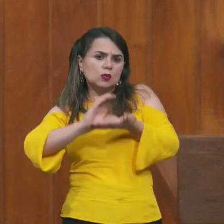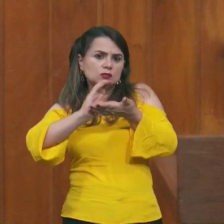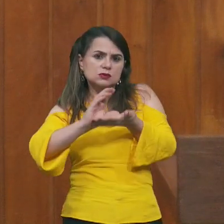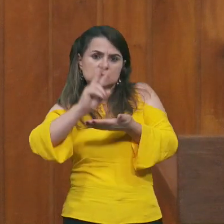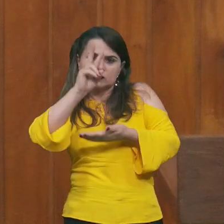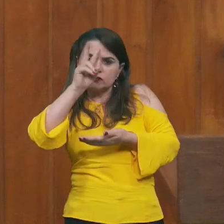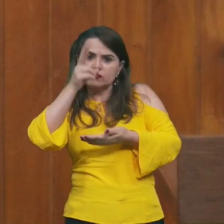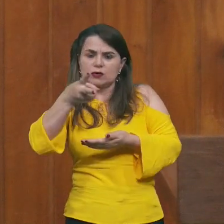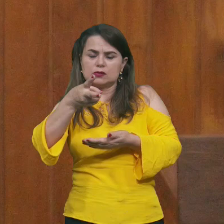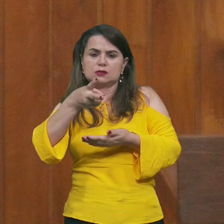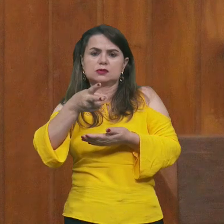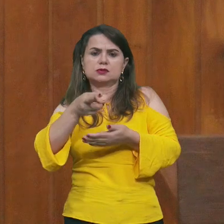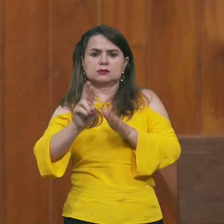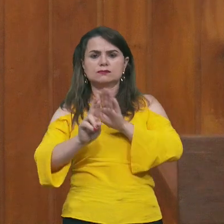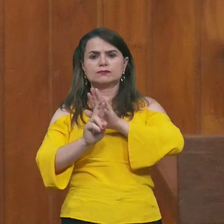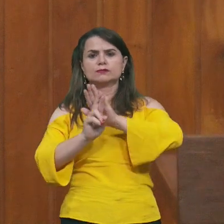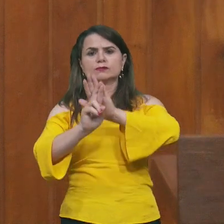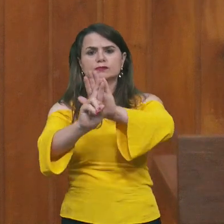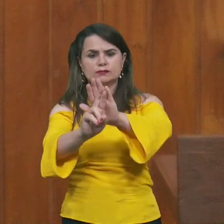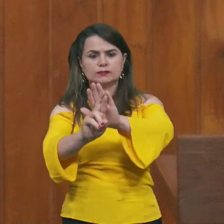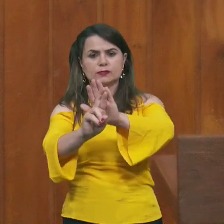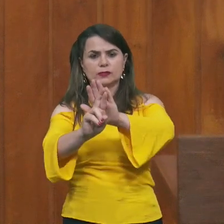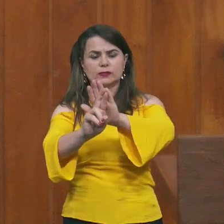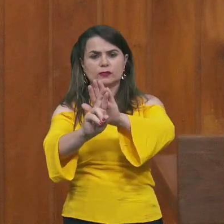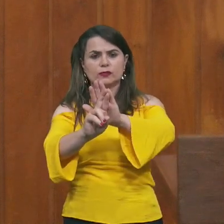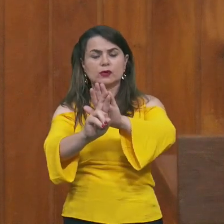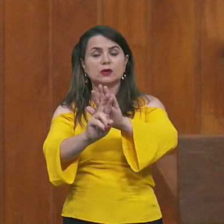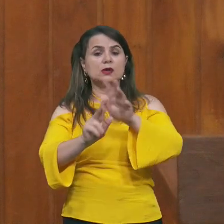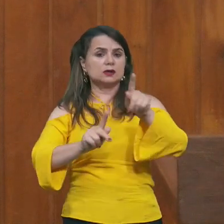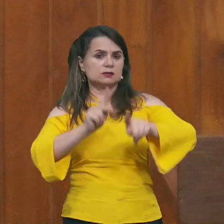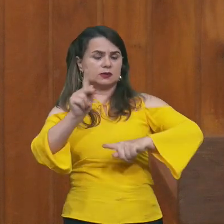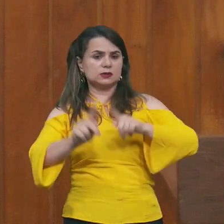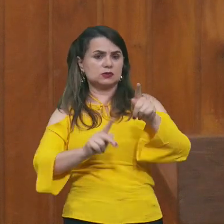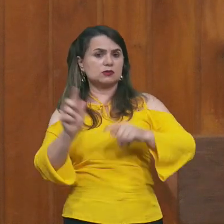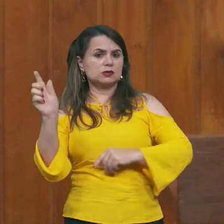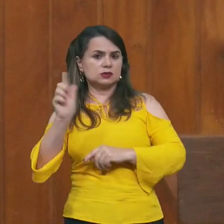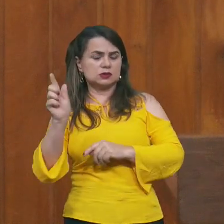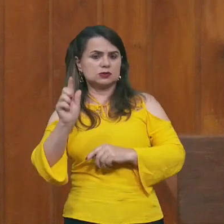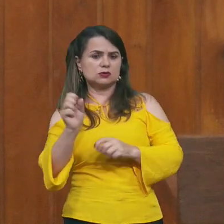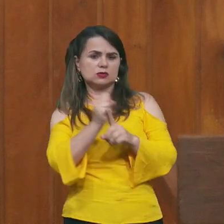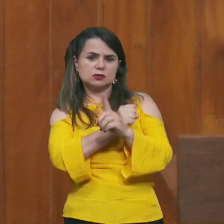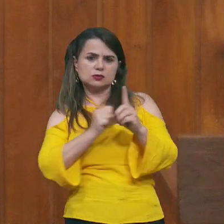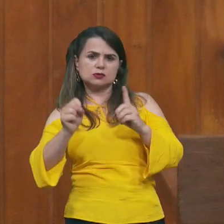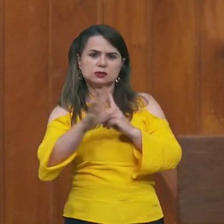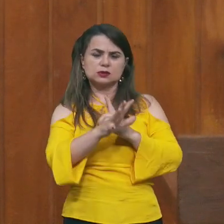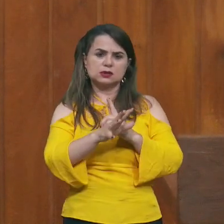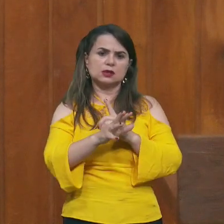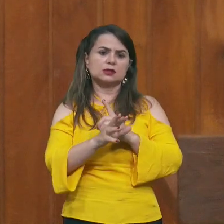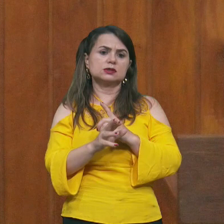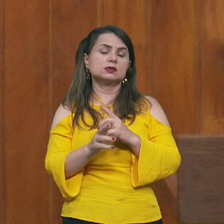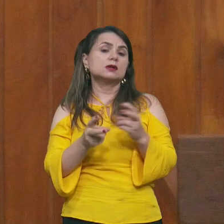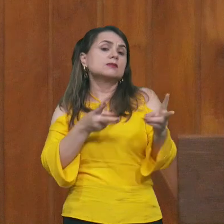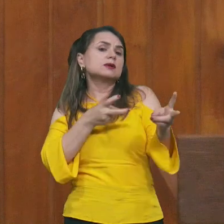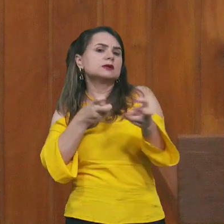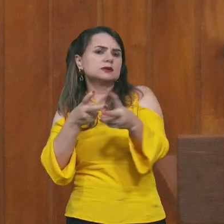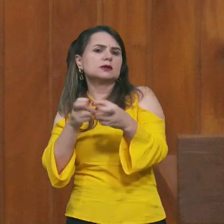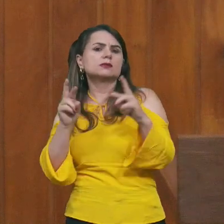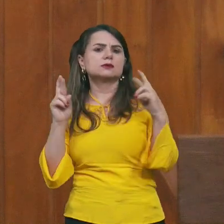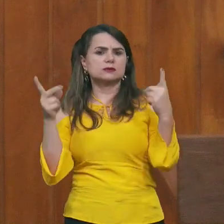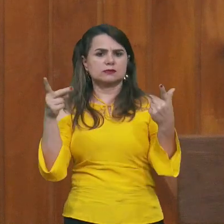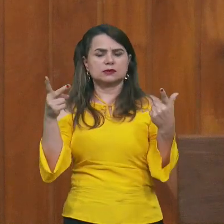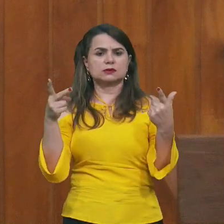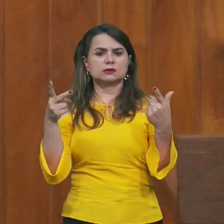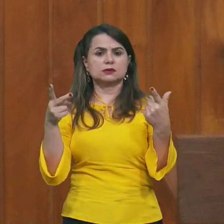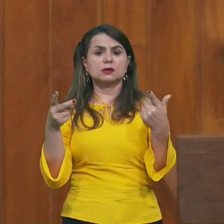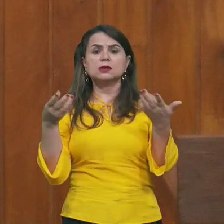e representativo muda o olhar dos gestores e da sociedade como um todo. A sede do conselho hoje